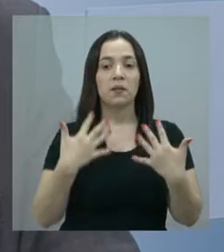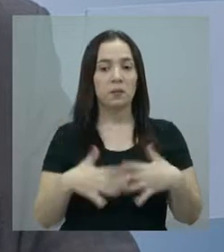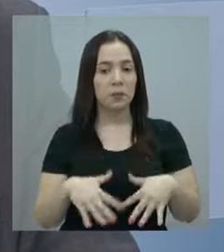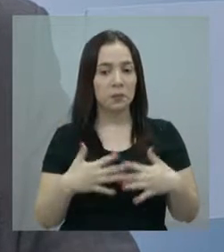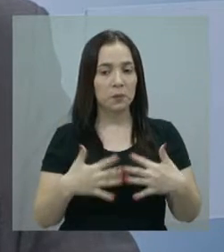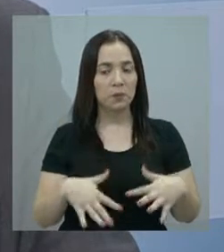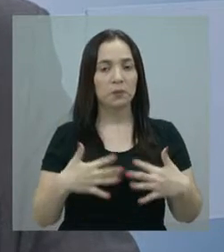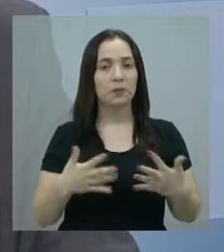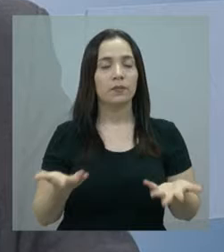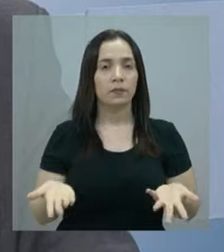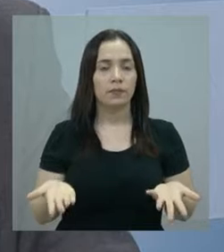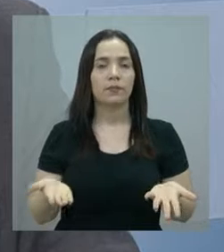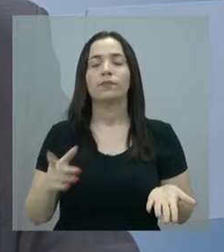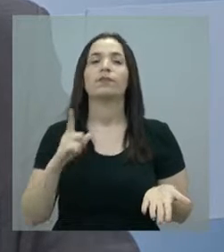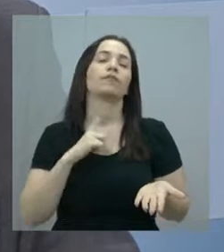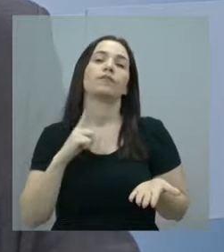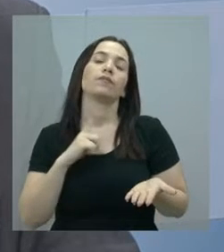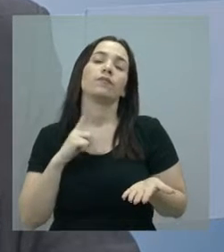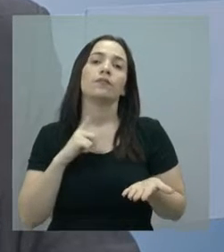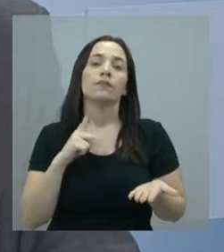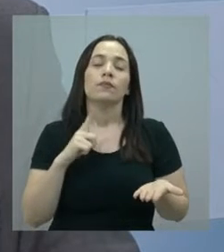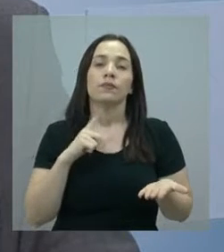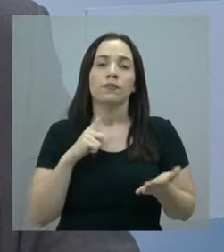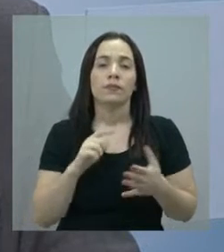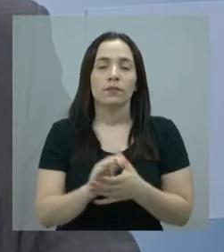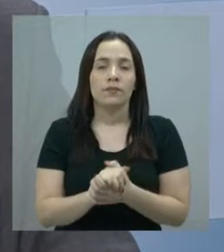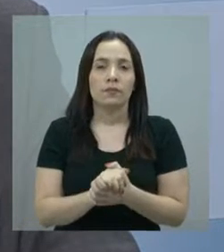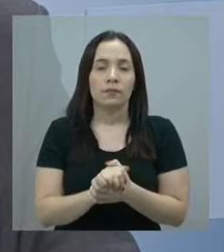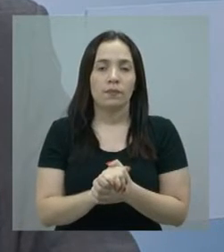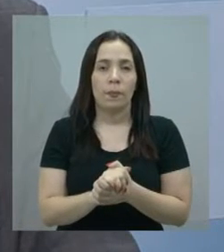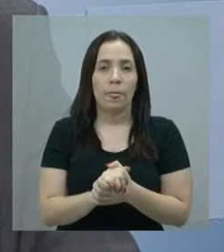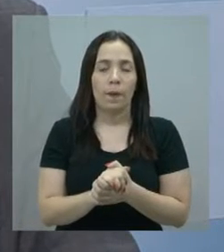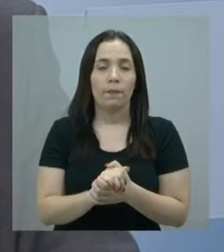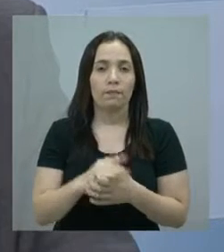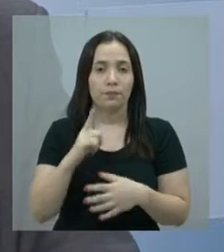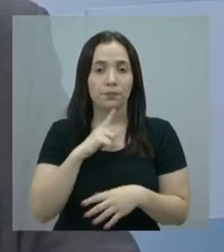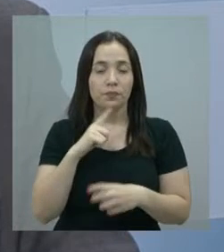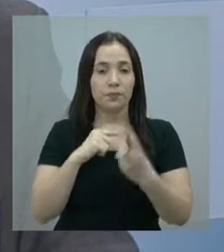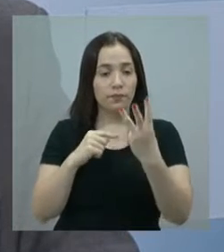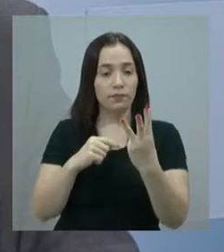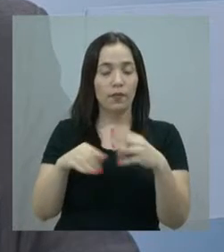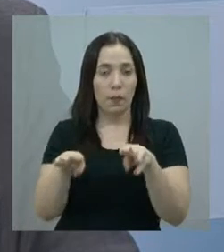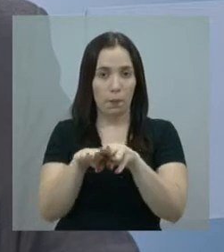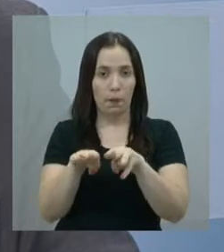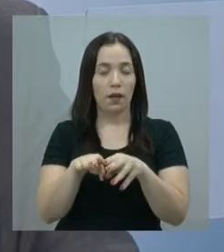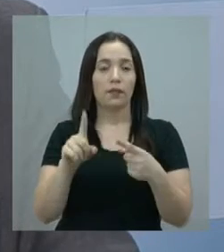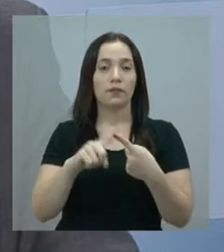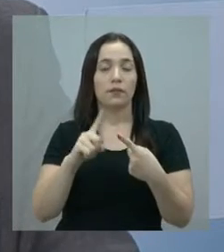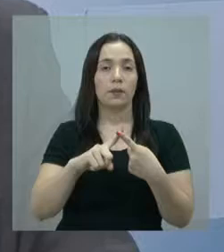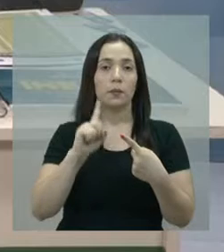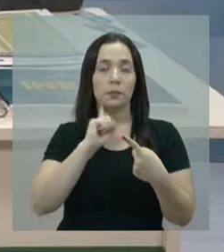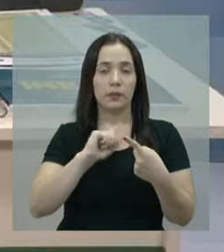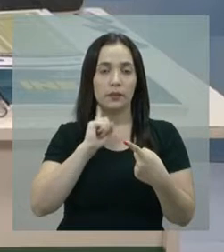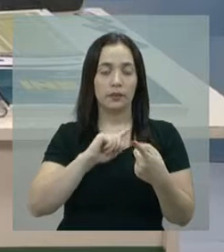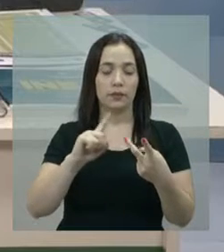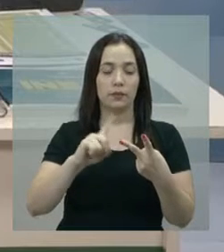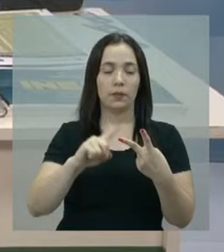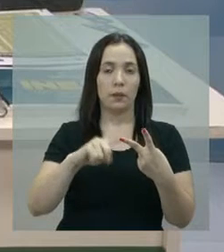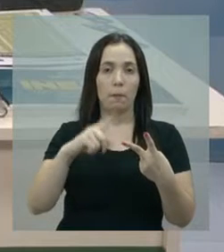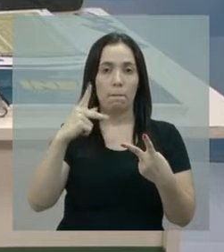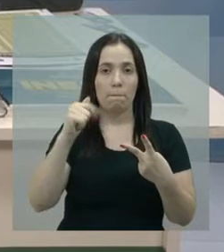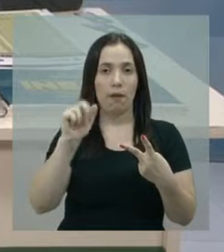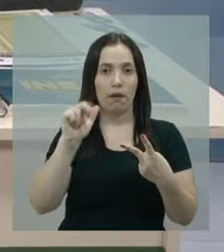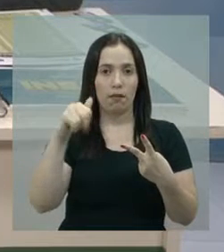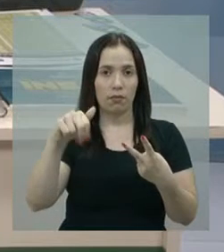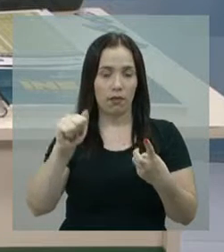Que aí você tem aí três empates. 3 empates, né? Minas Gerais, Paraná e Santa Catarina. E o Ceará é